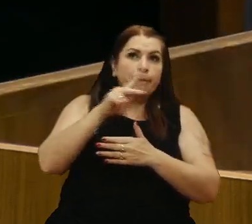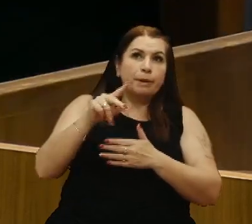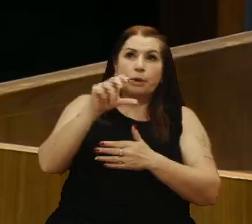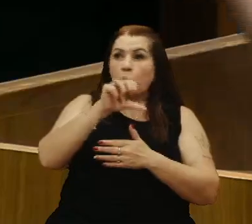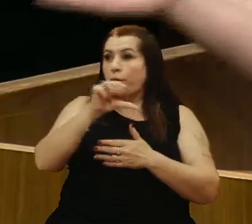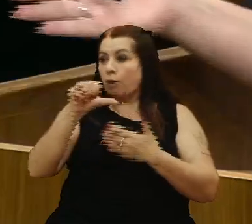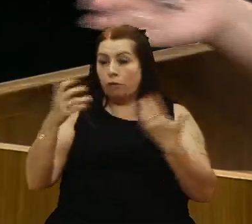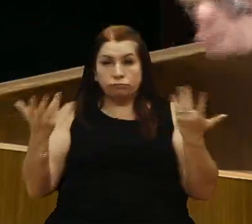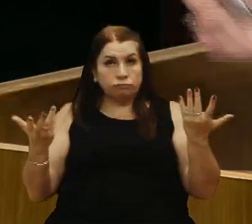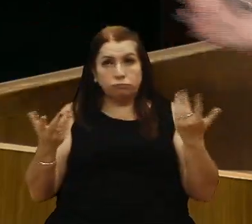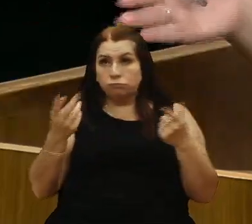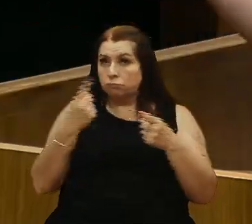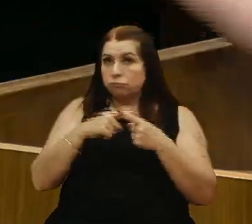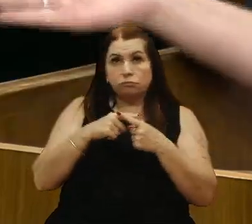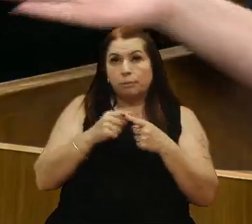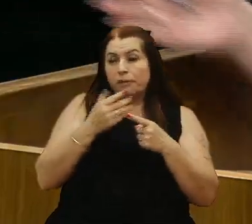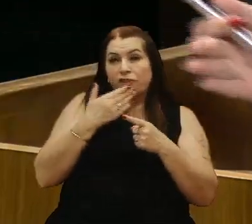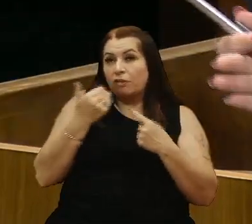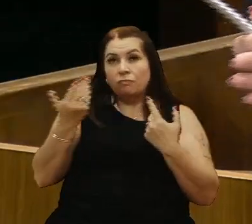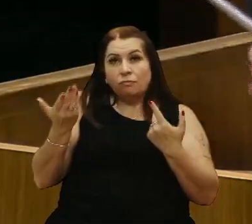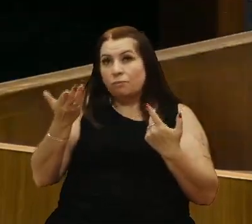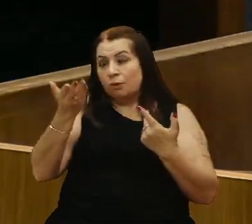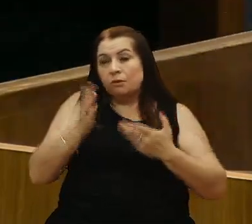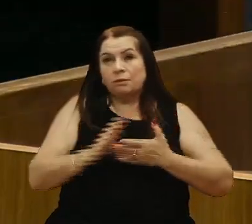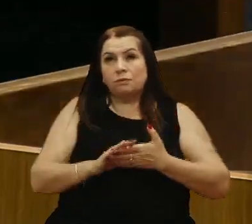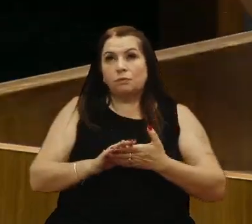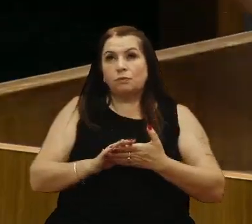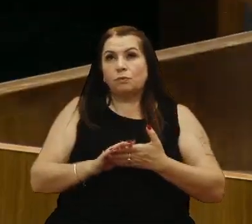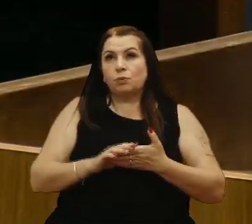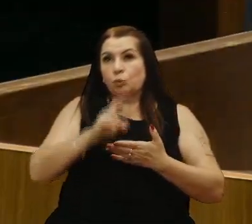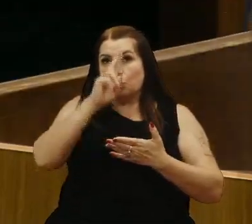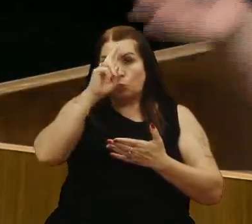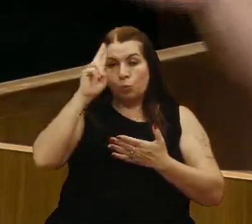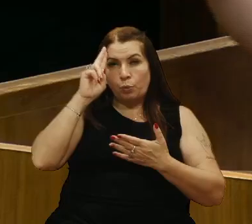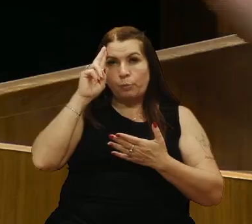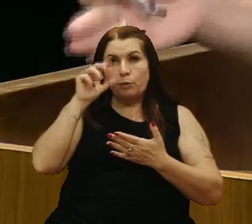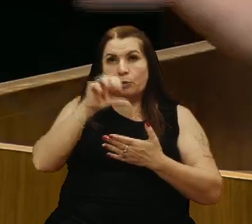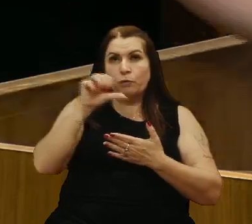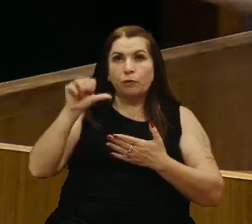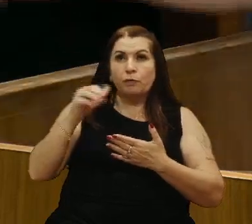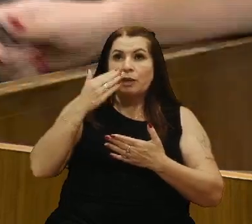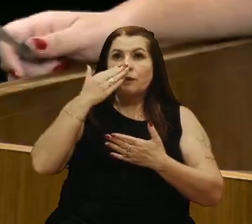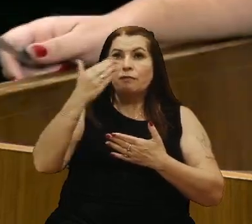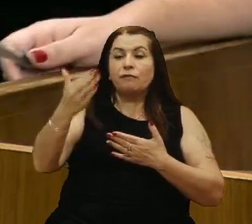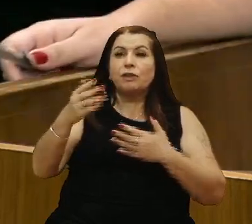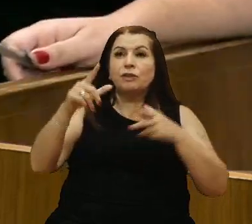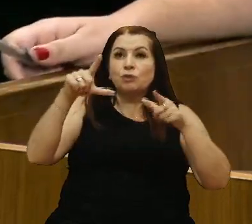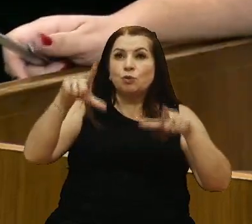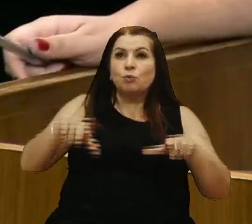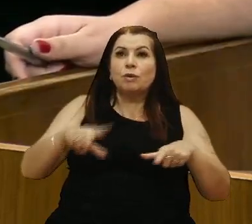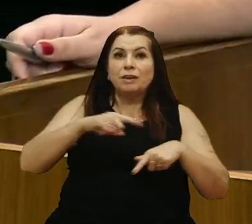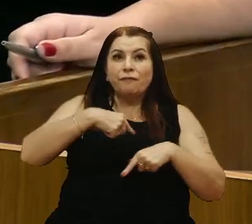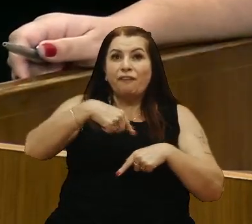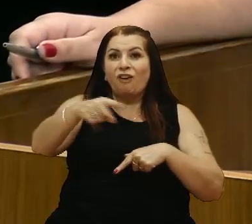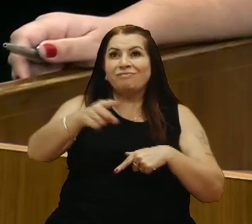99, porque é mais vantajoso para elas. O Uber, o 99, o aplicativo deixa na frente do lugar onde elas